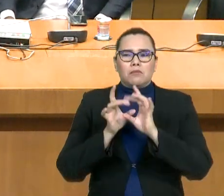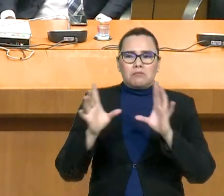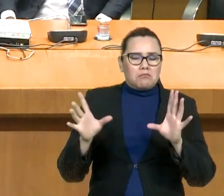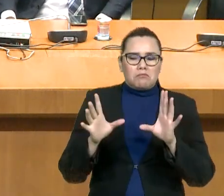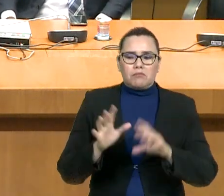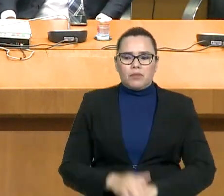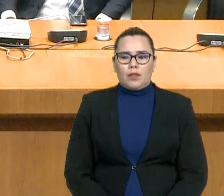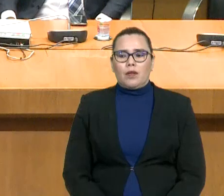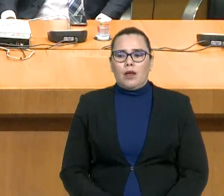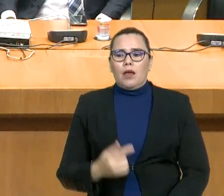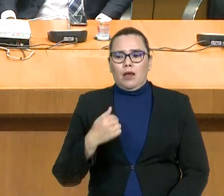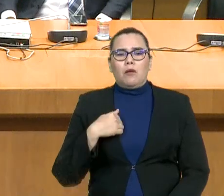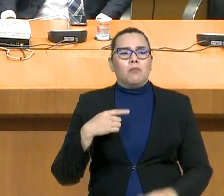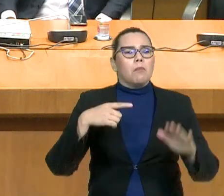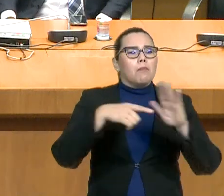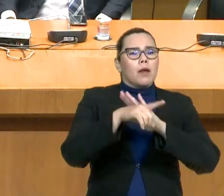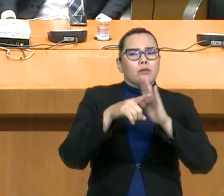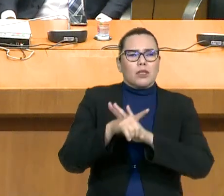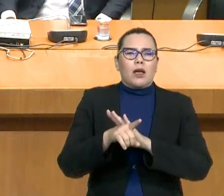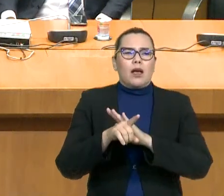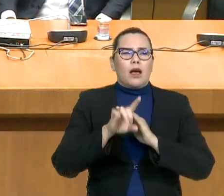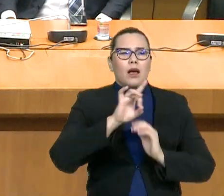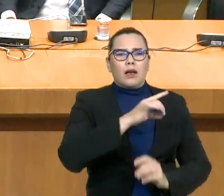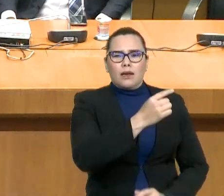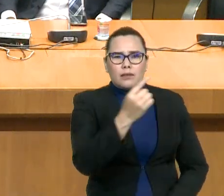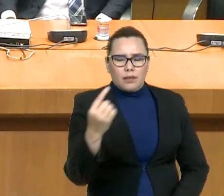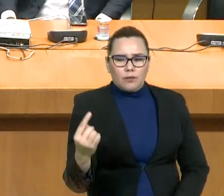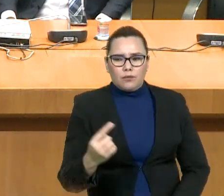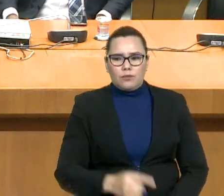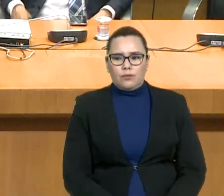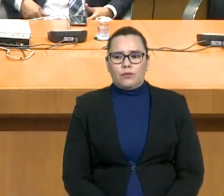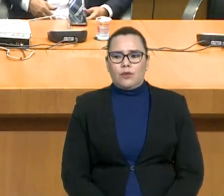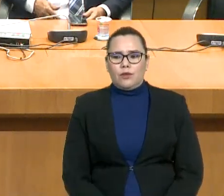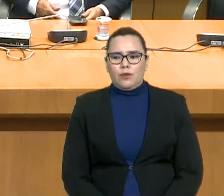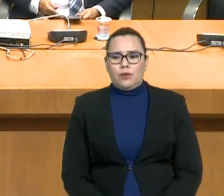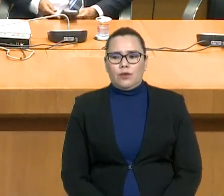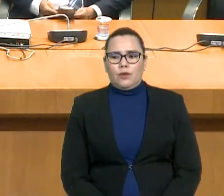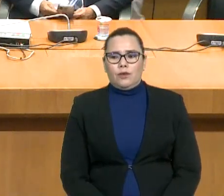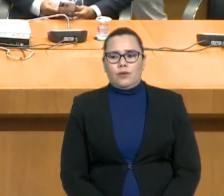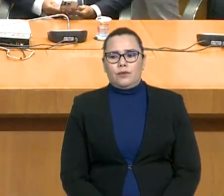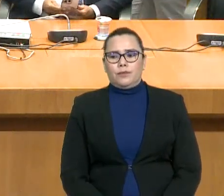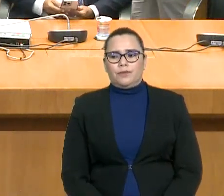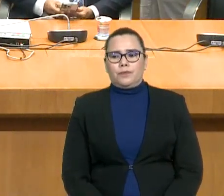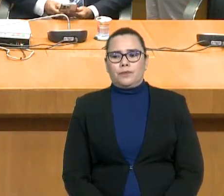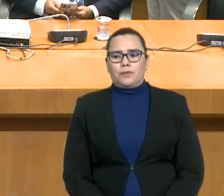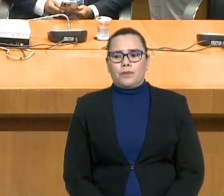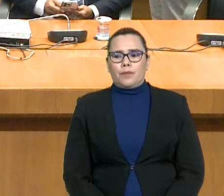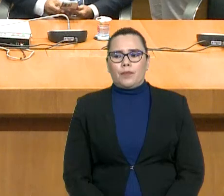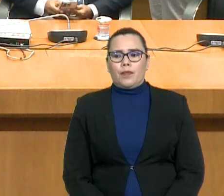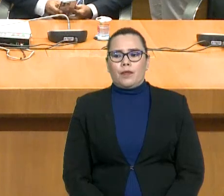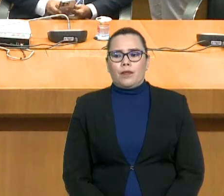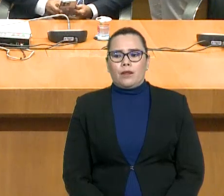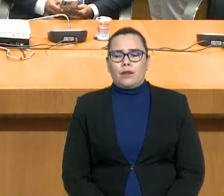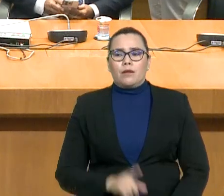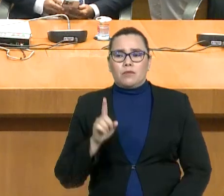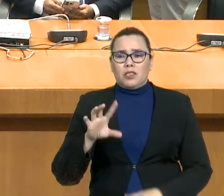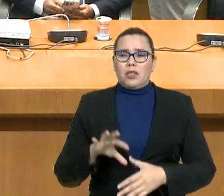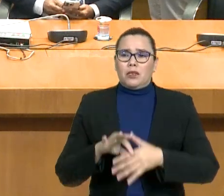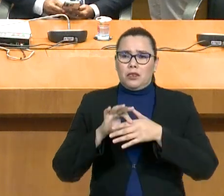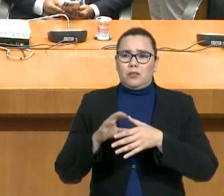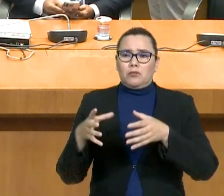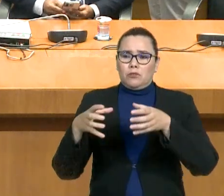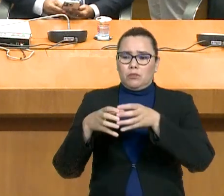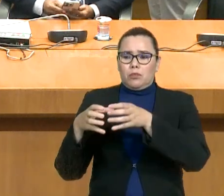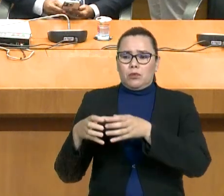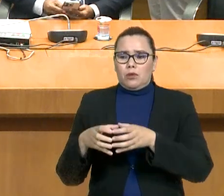consultar pela ordem, tá, deputado Wellington, dos blocos. Eu acho que Vossa Excelência apenas indicar quem vai falar pelo tempo do seu bloco, Vossa Excelência que é lido de um dos blocos dessa